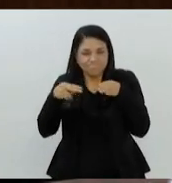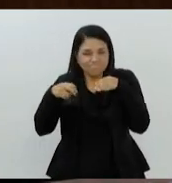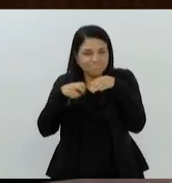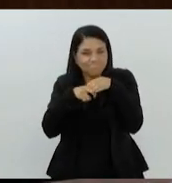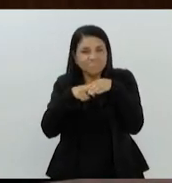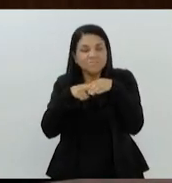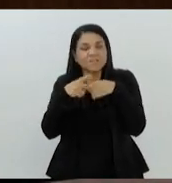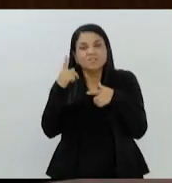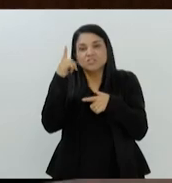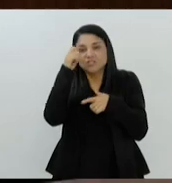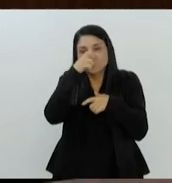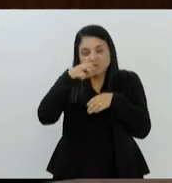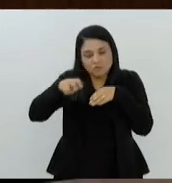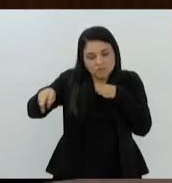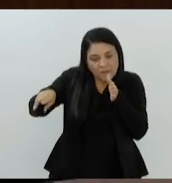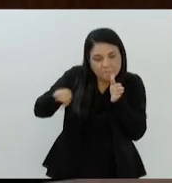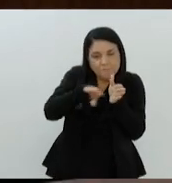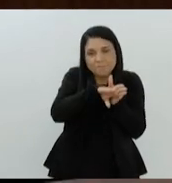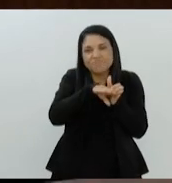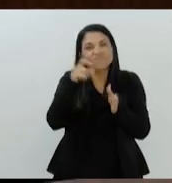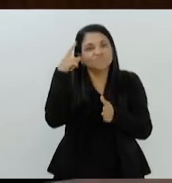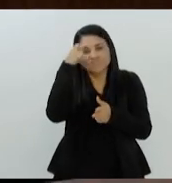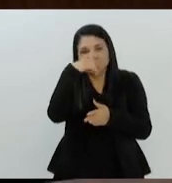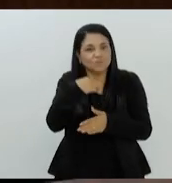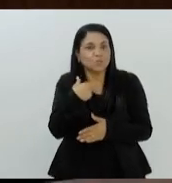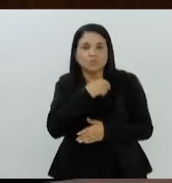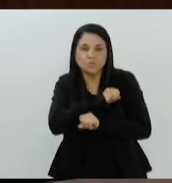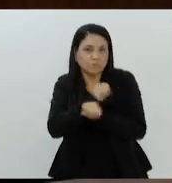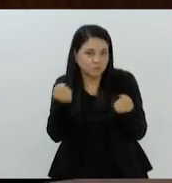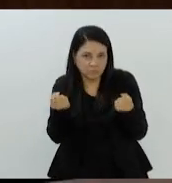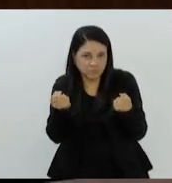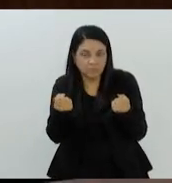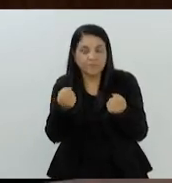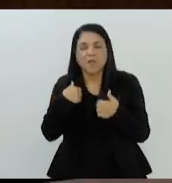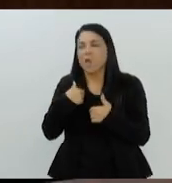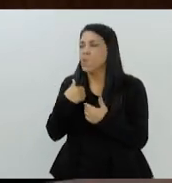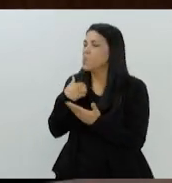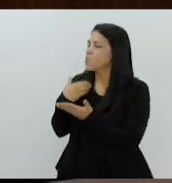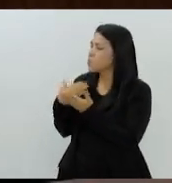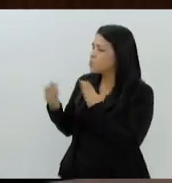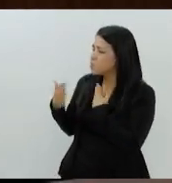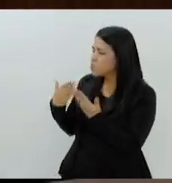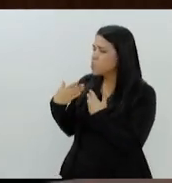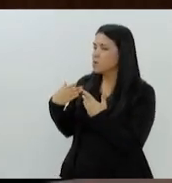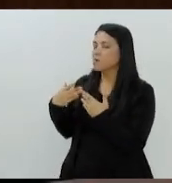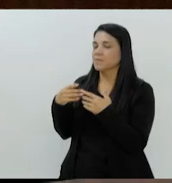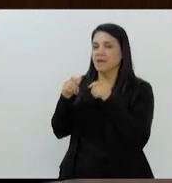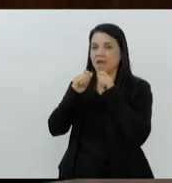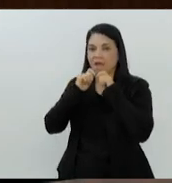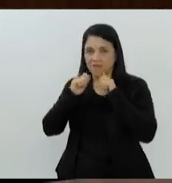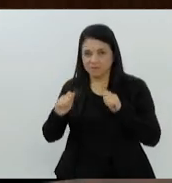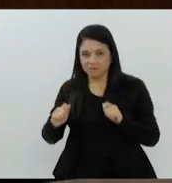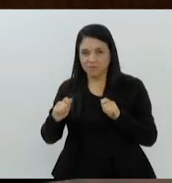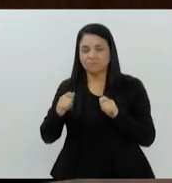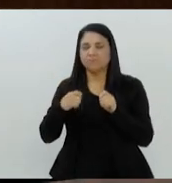gente não pode legislar. Aí eu pensei com a minha assessora, olha aqui, vamos fazer uma lei obrigando